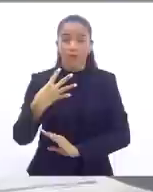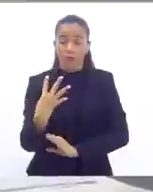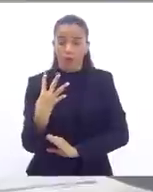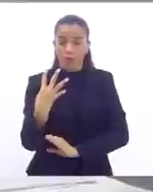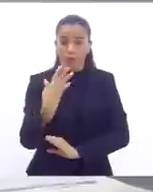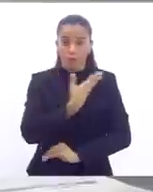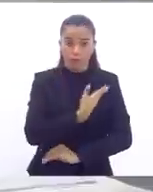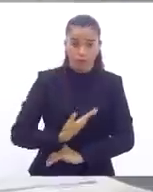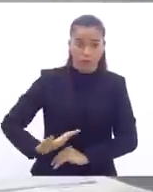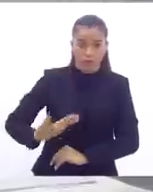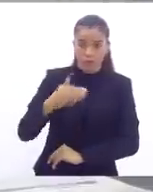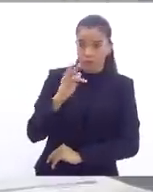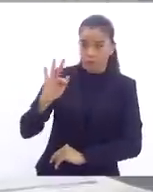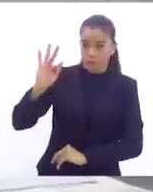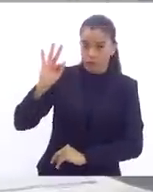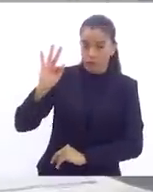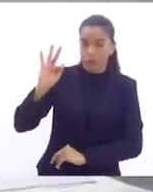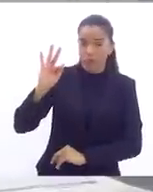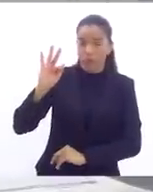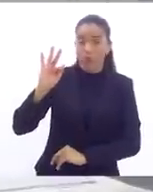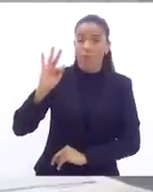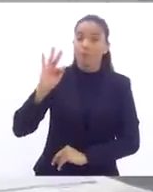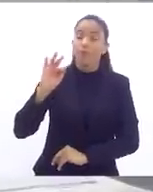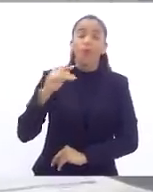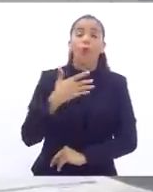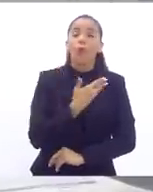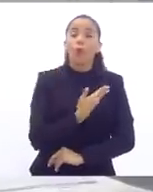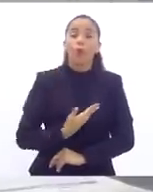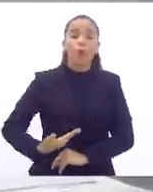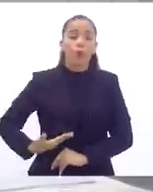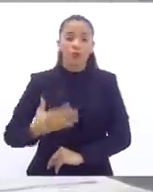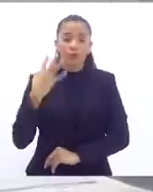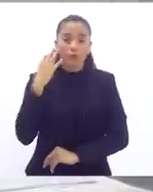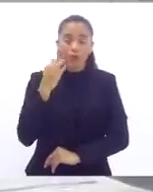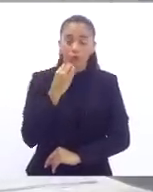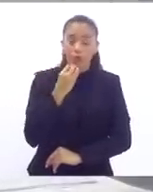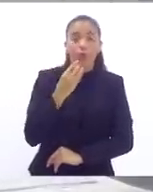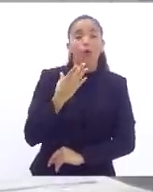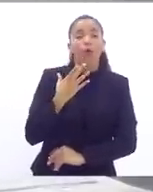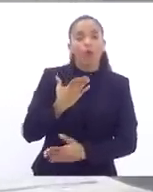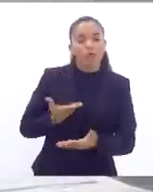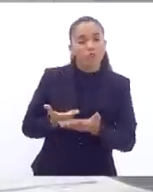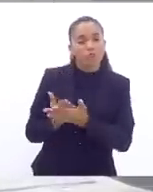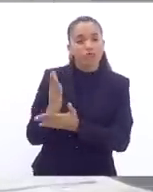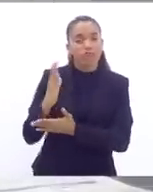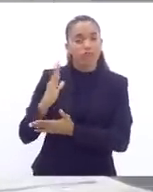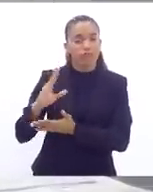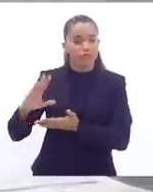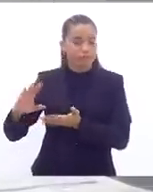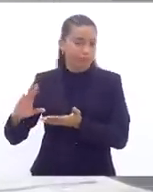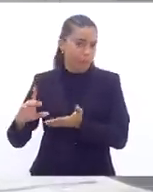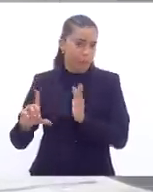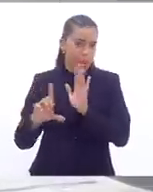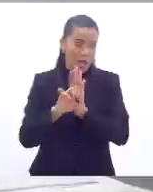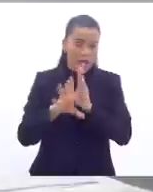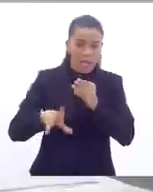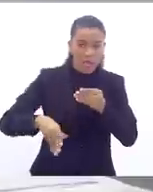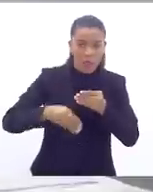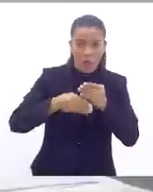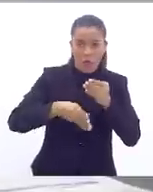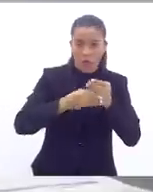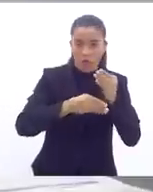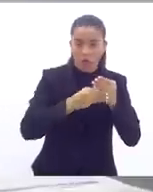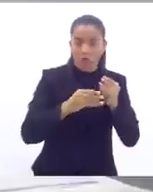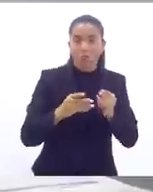Federal o governador homologou essas leis complementares aqui no estado do Rio de